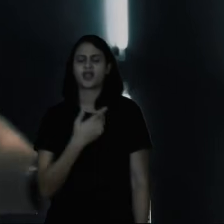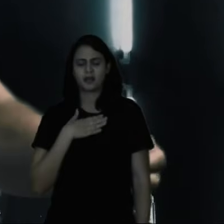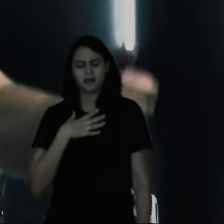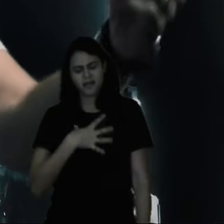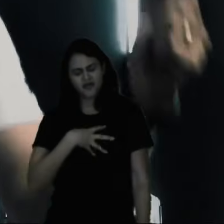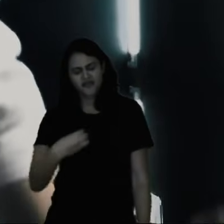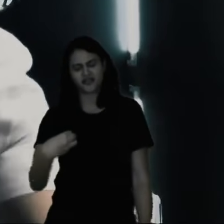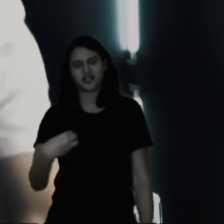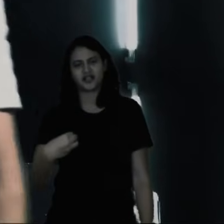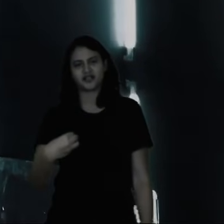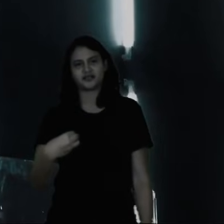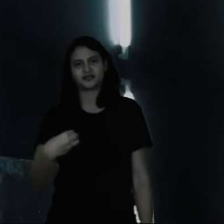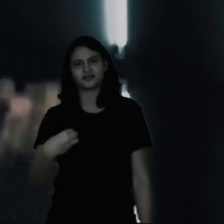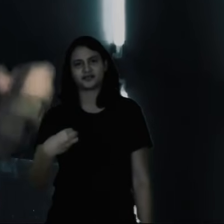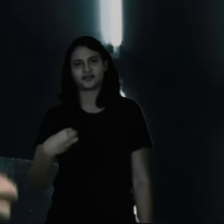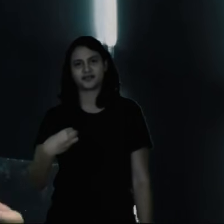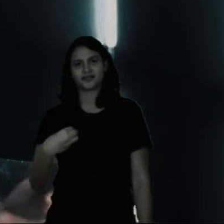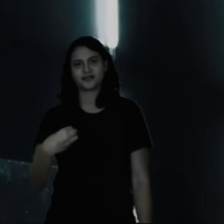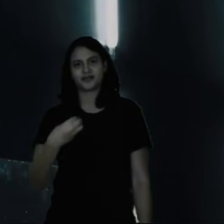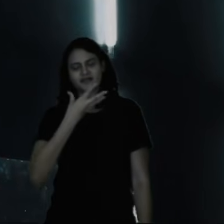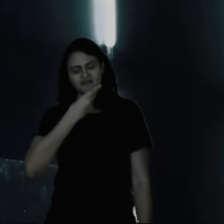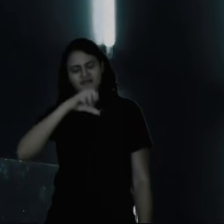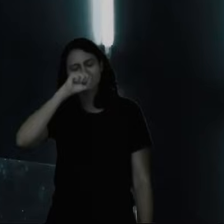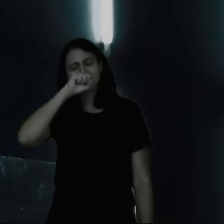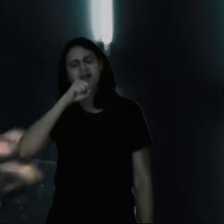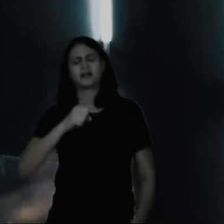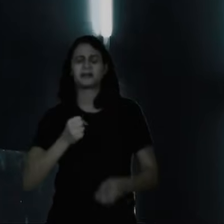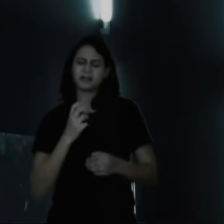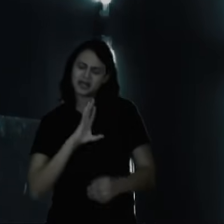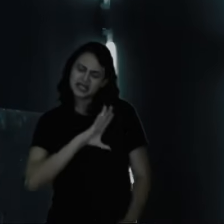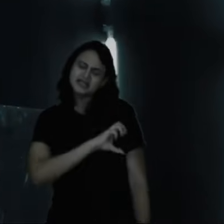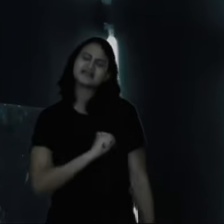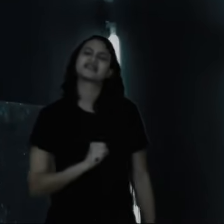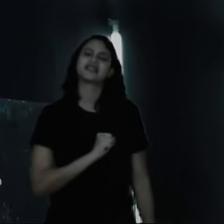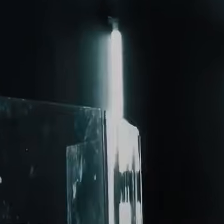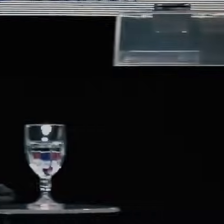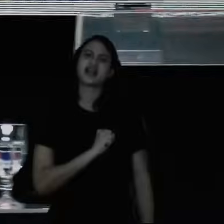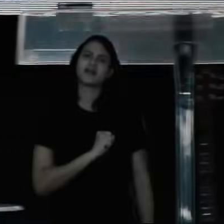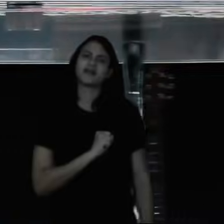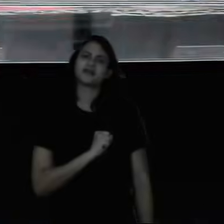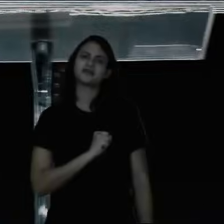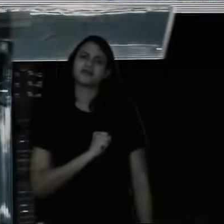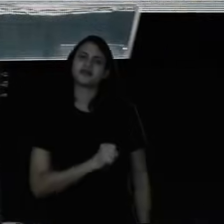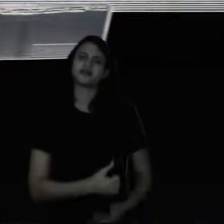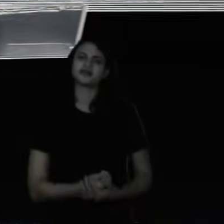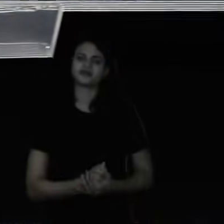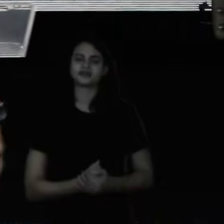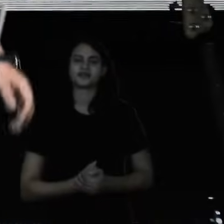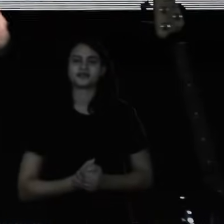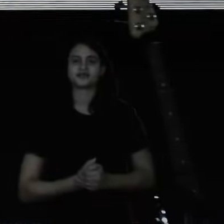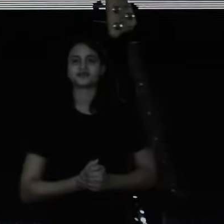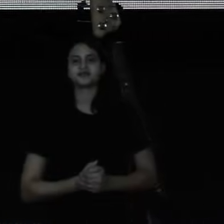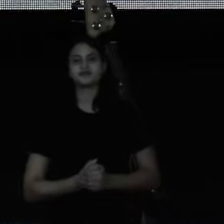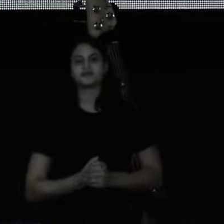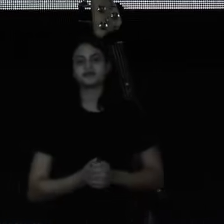vem, papai te ama, bora, vem para o mundo, vem viver o que eu projetei para a sua vida.